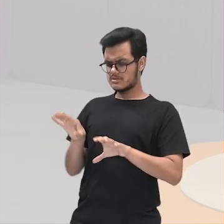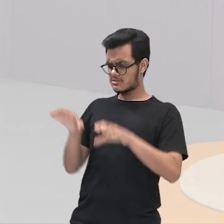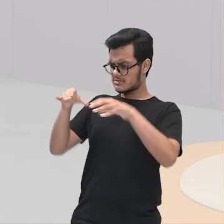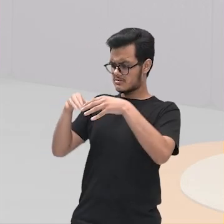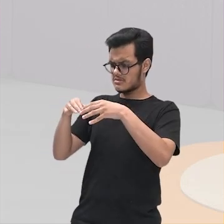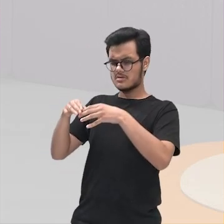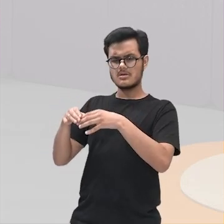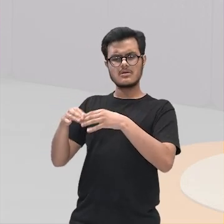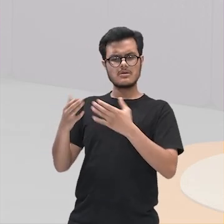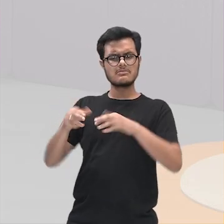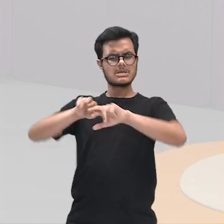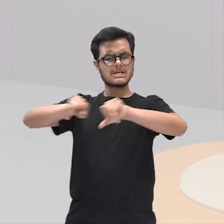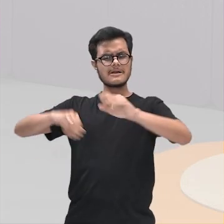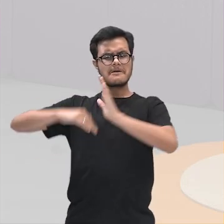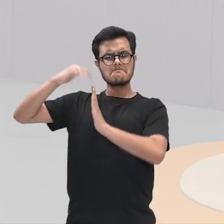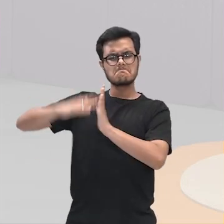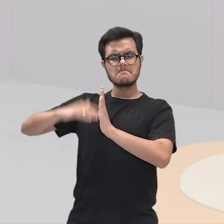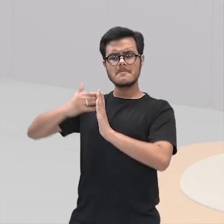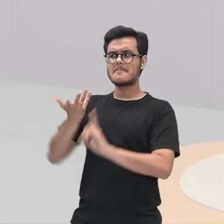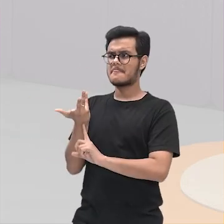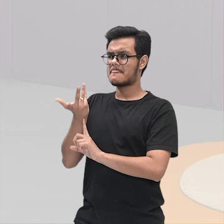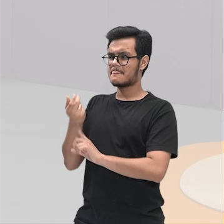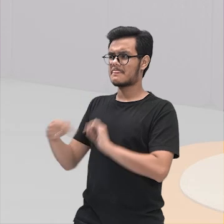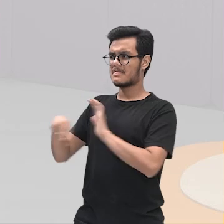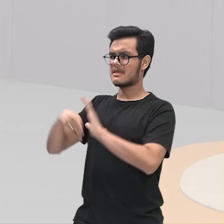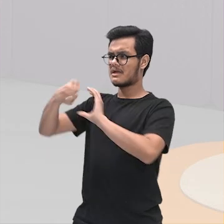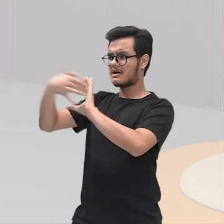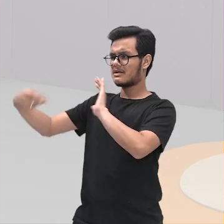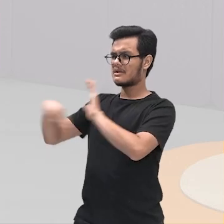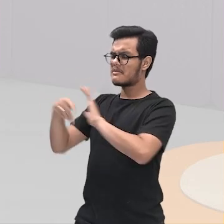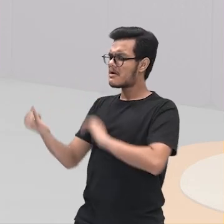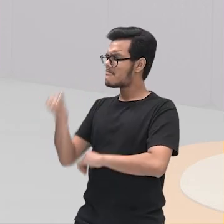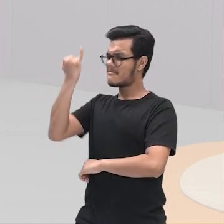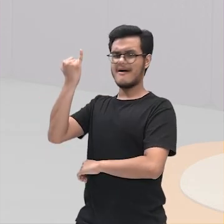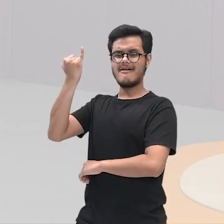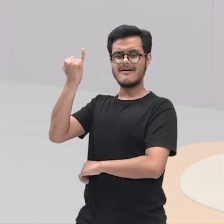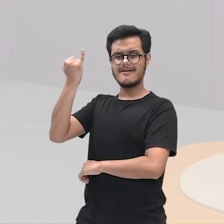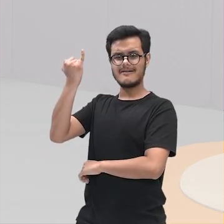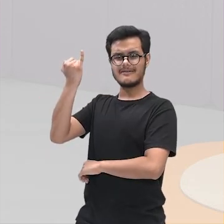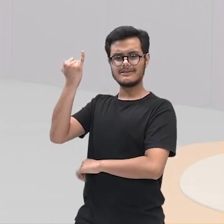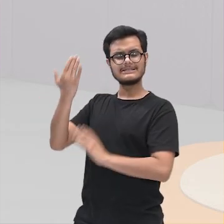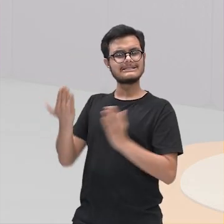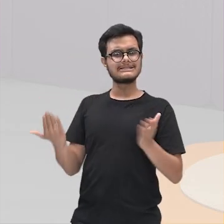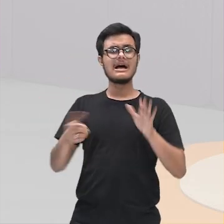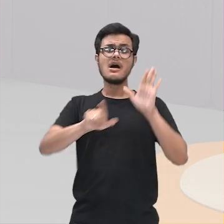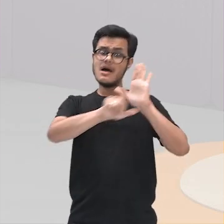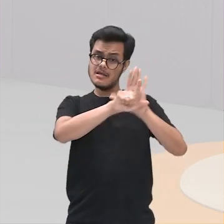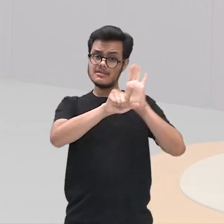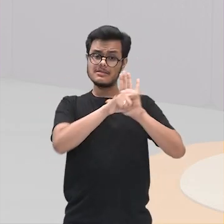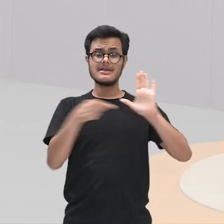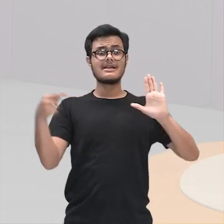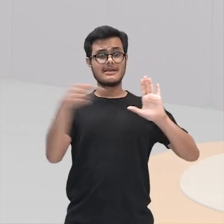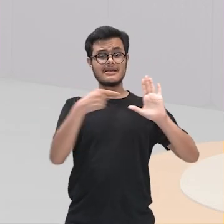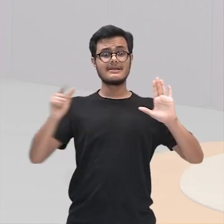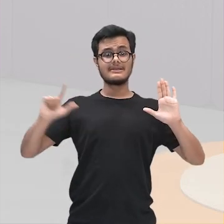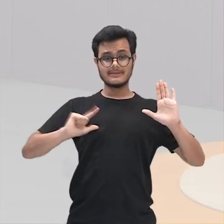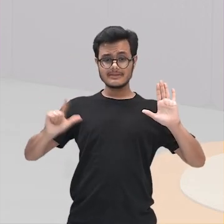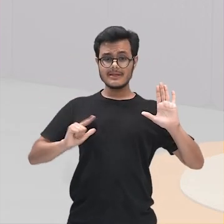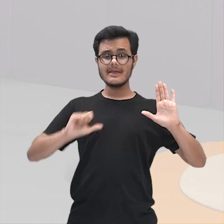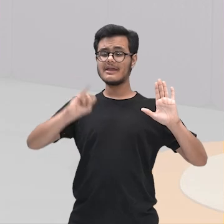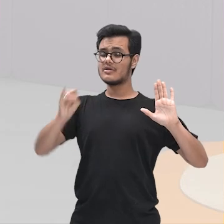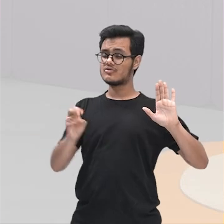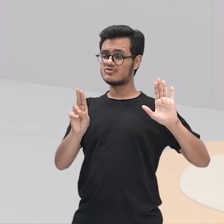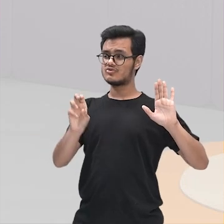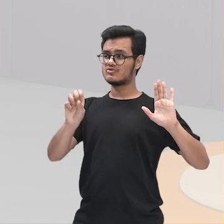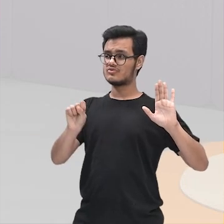mosaicos e ícones é uma característica distintiva, tá? Legislação Justiniana, olha só, o Código de